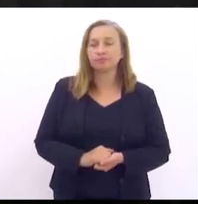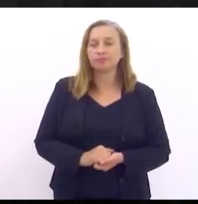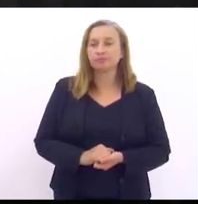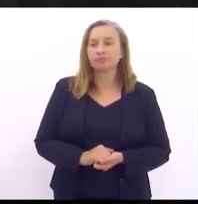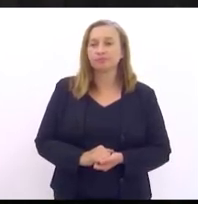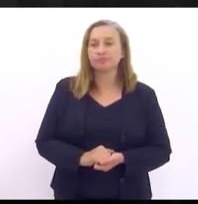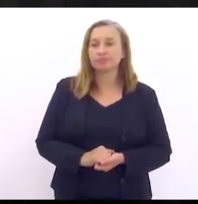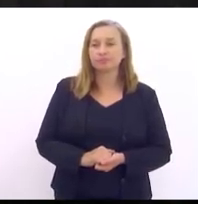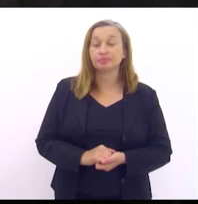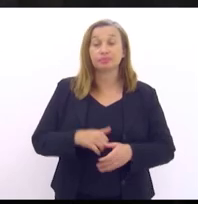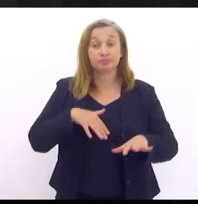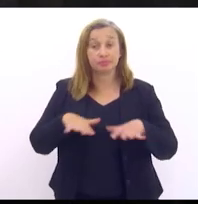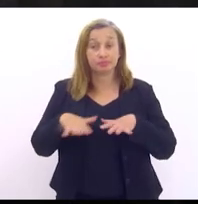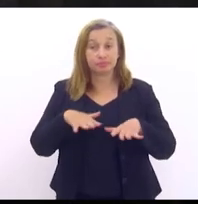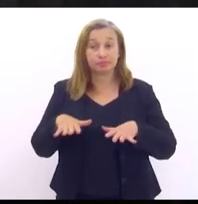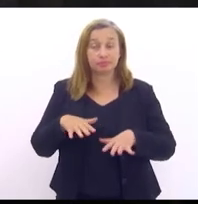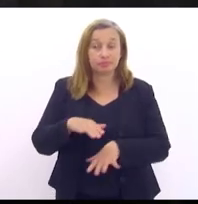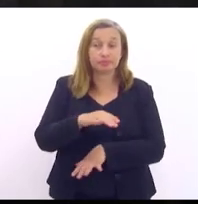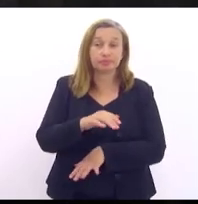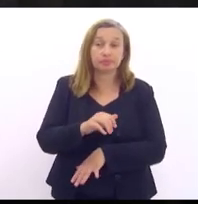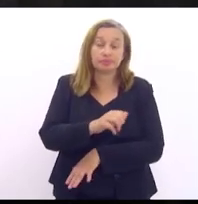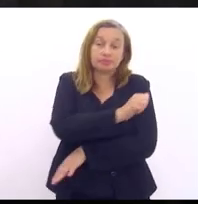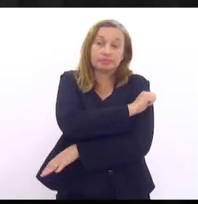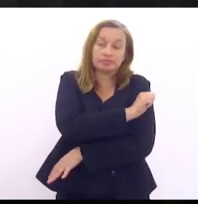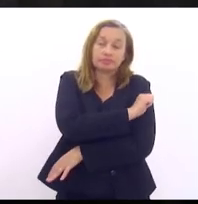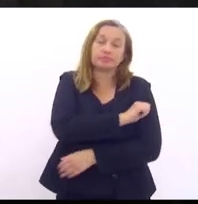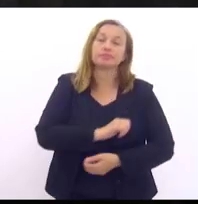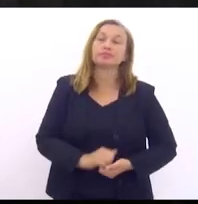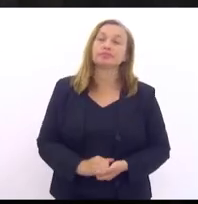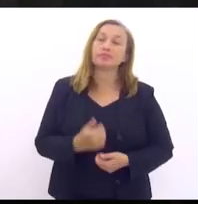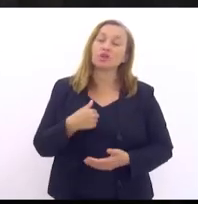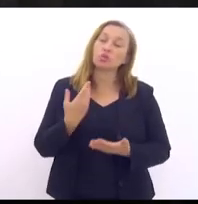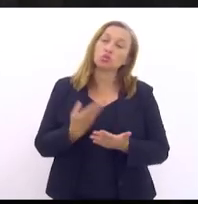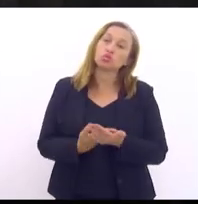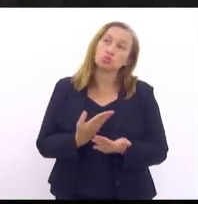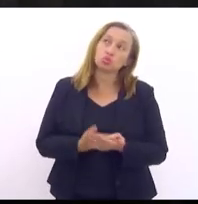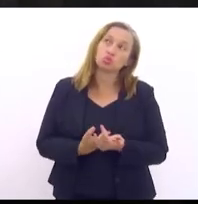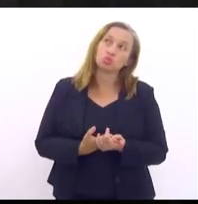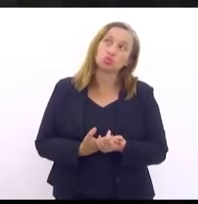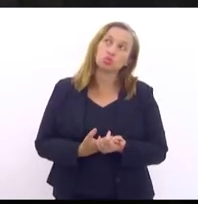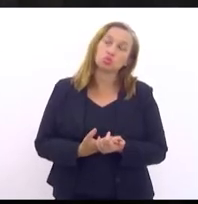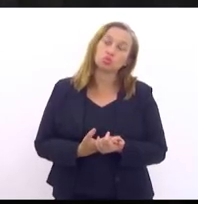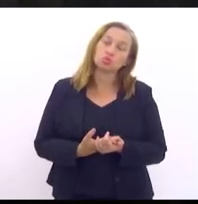revolucionário do movimento estudantil, eu estudei